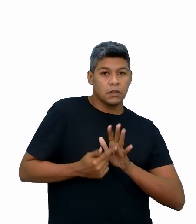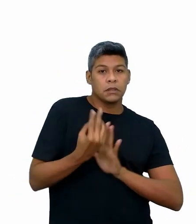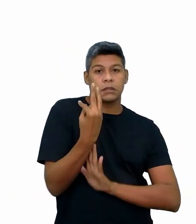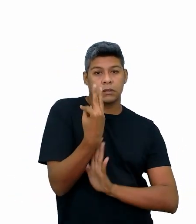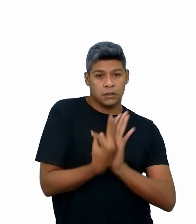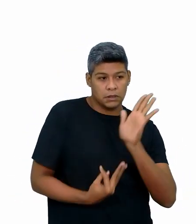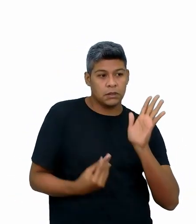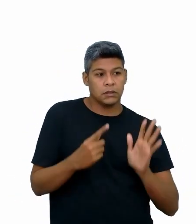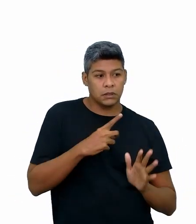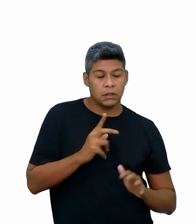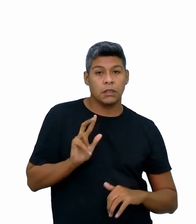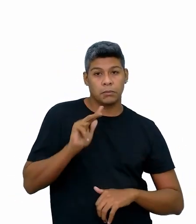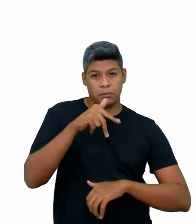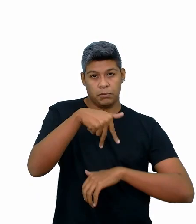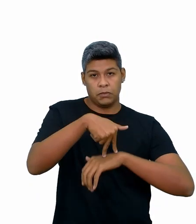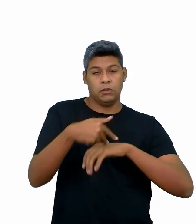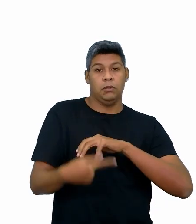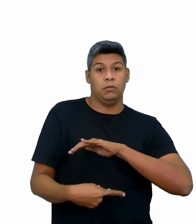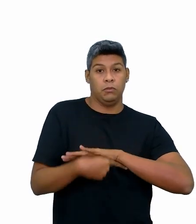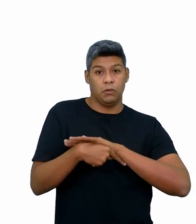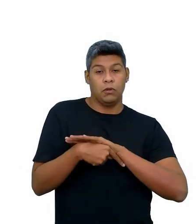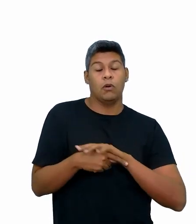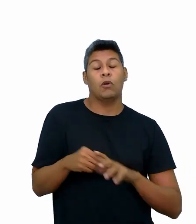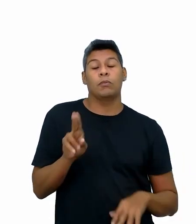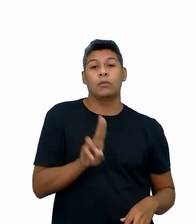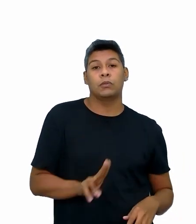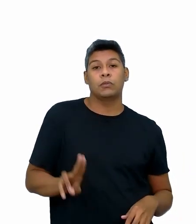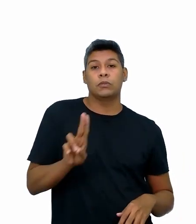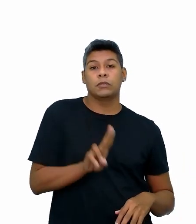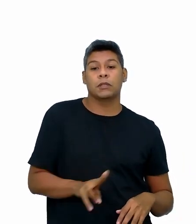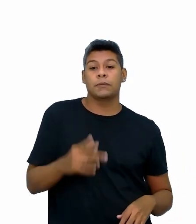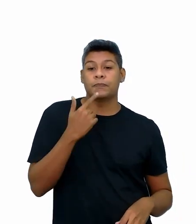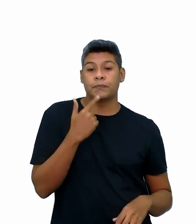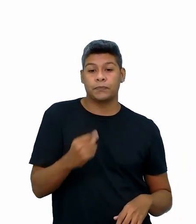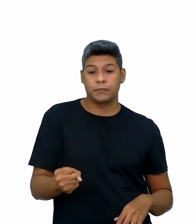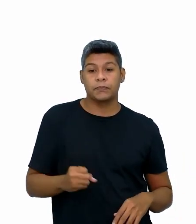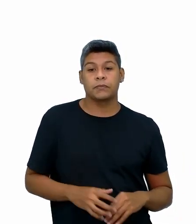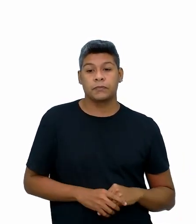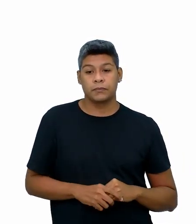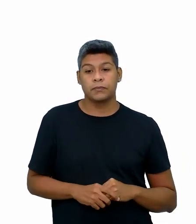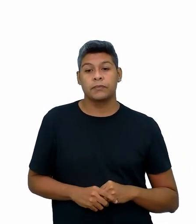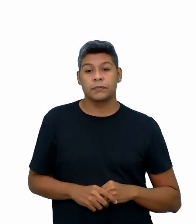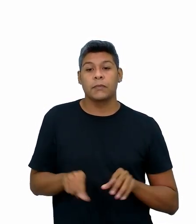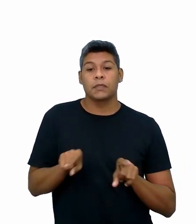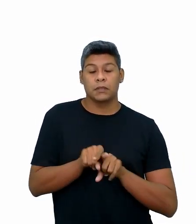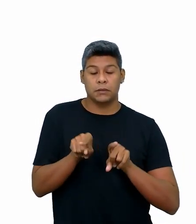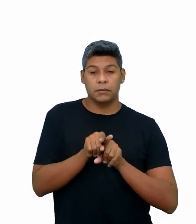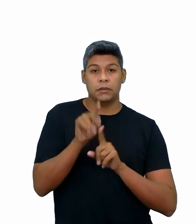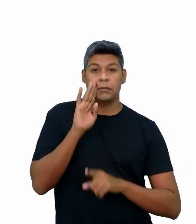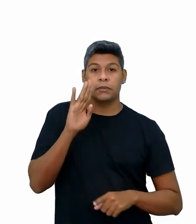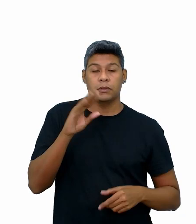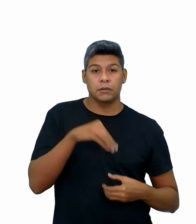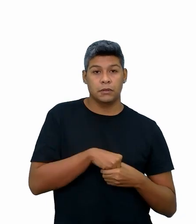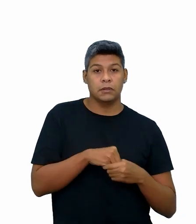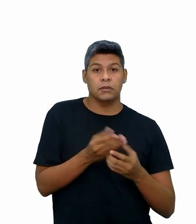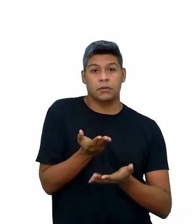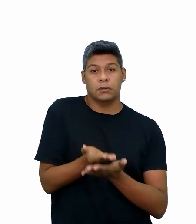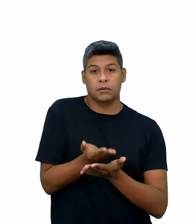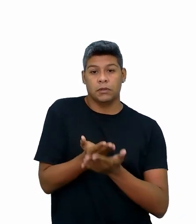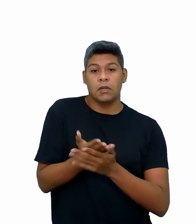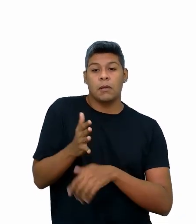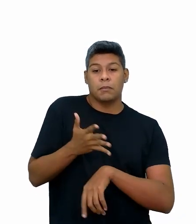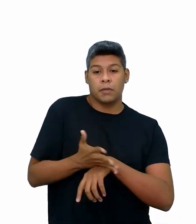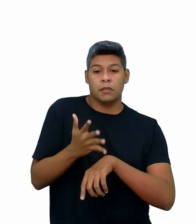seu posicionamento diante da utilização da língua. Também a priorização das escolas, tá? As